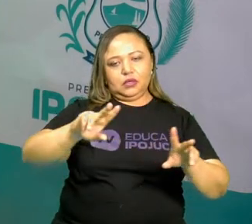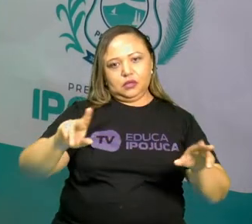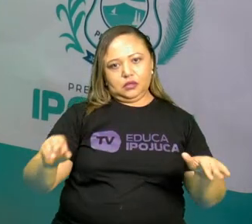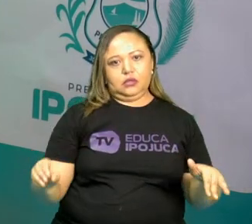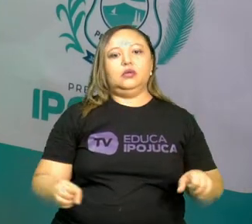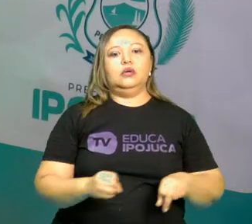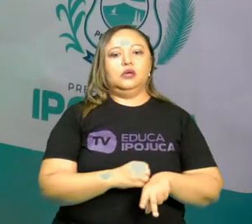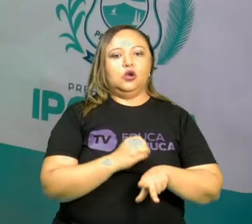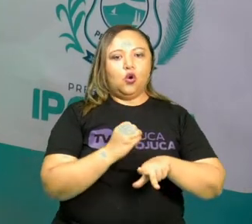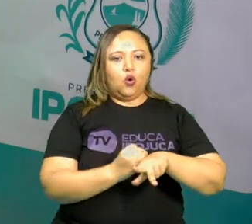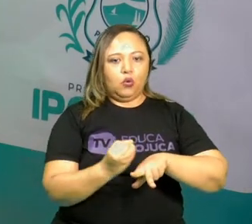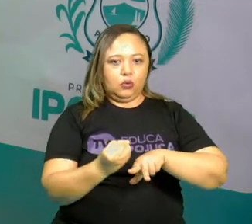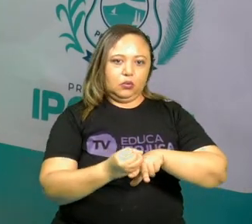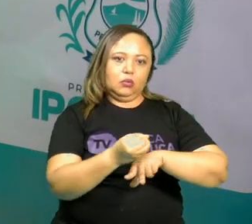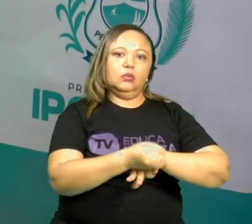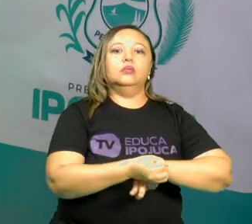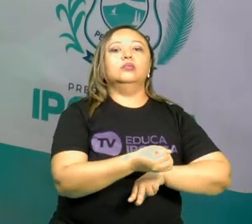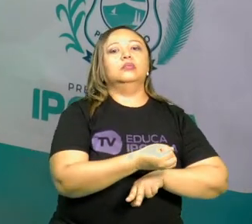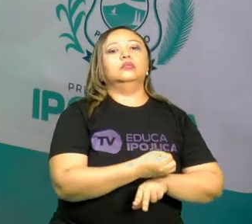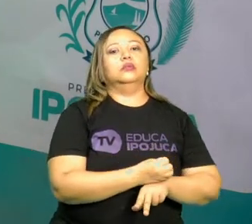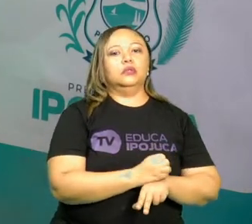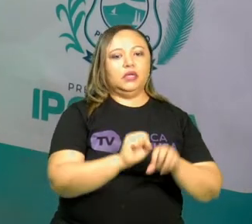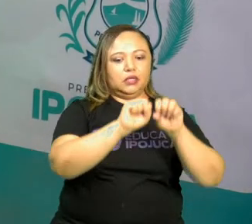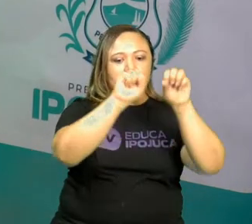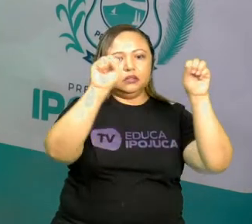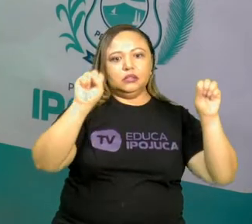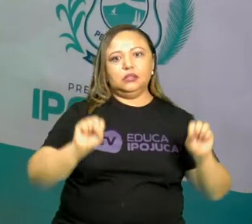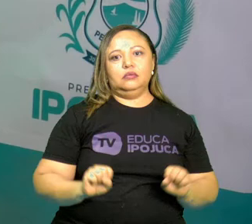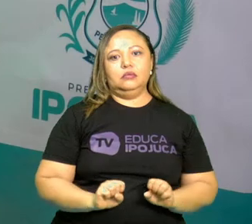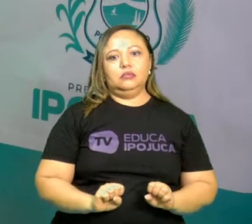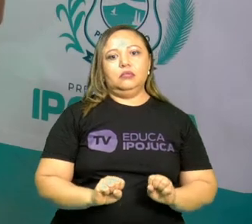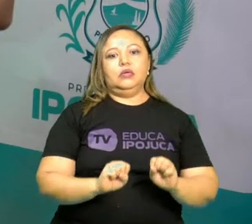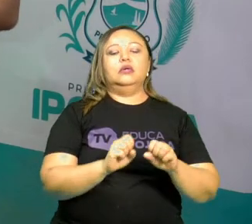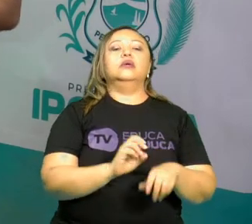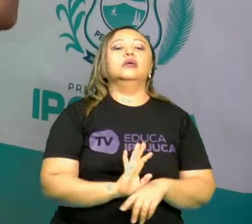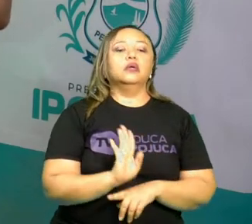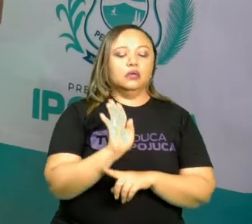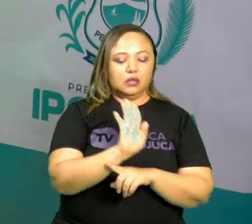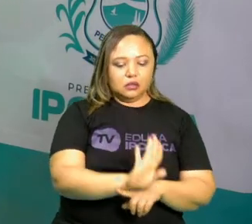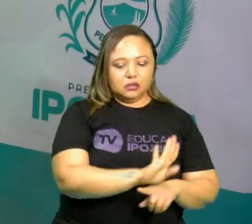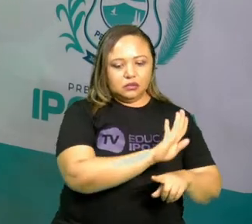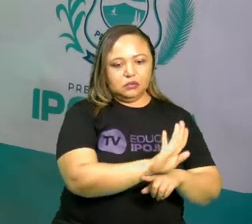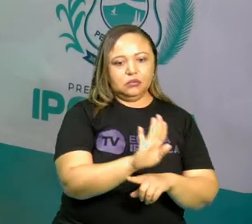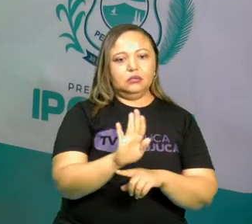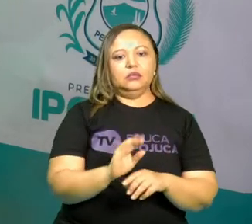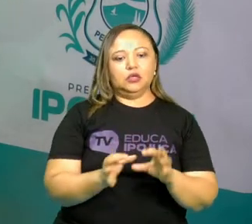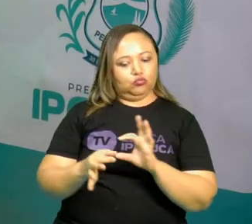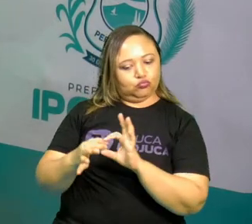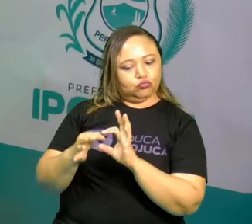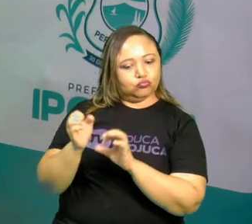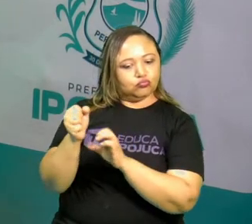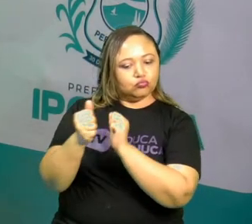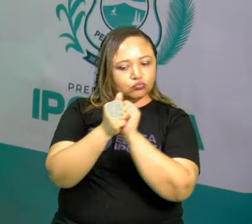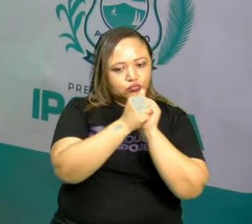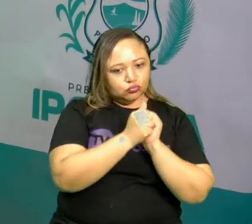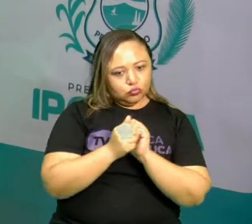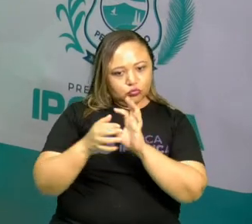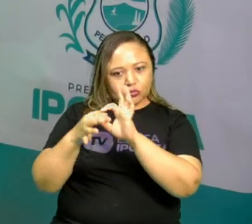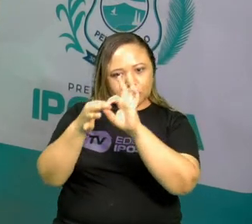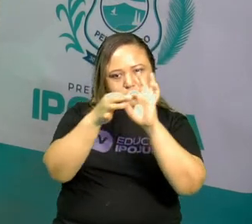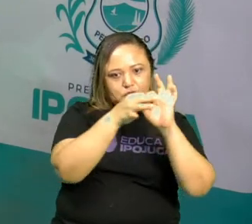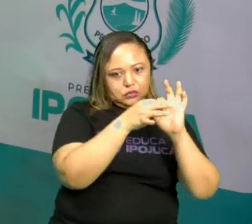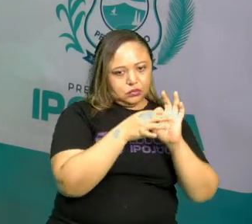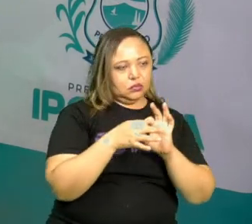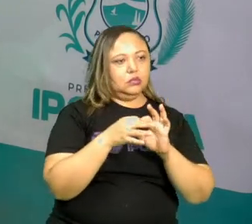sistemas que atuam de forma conjunta para garantir o funcionamento do organismo. Principais sistemas do corpo humano.